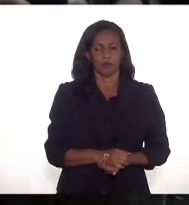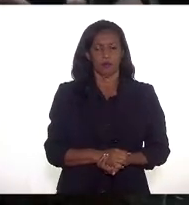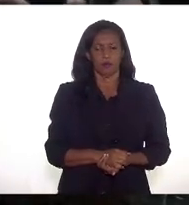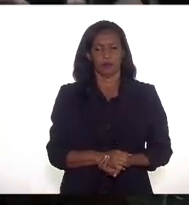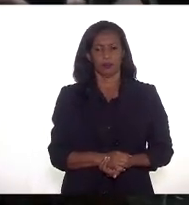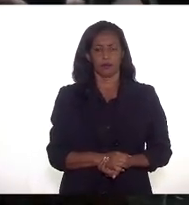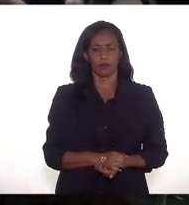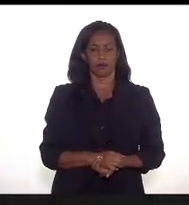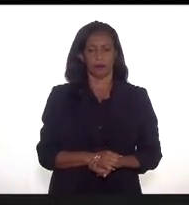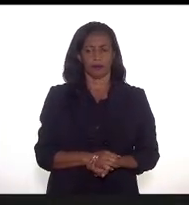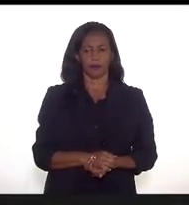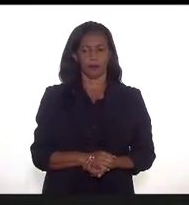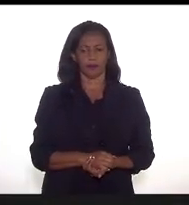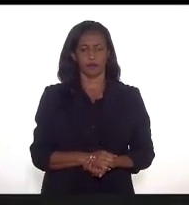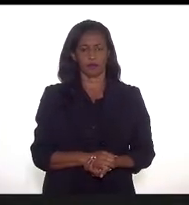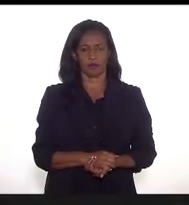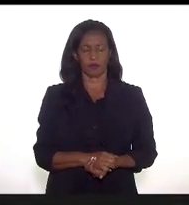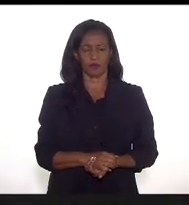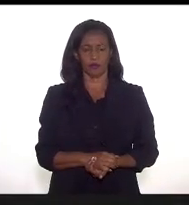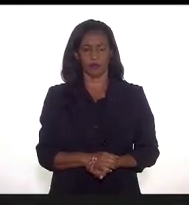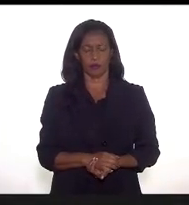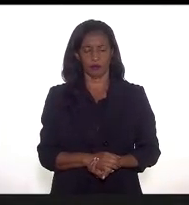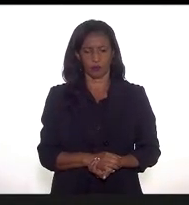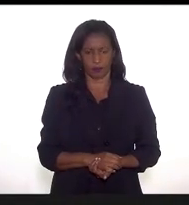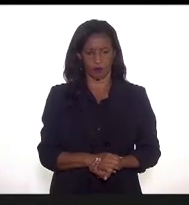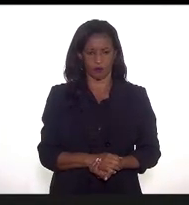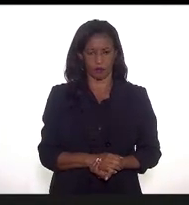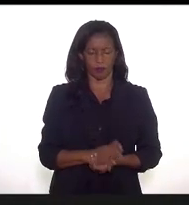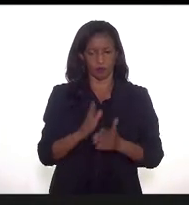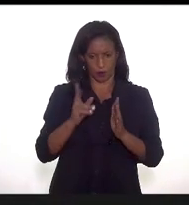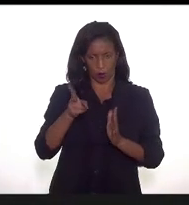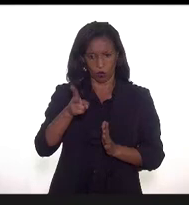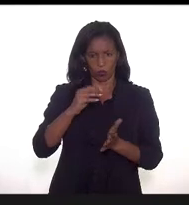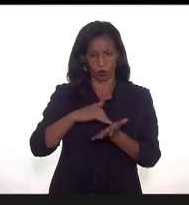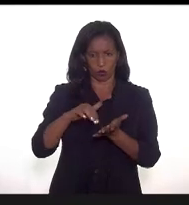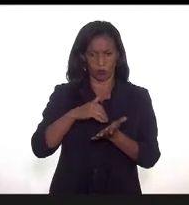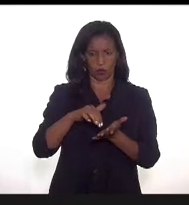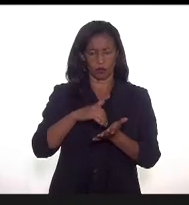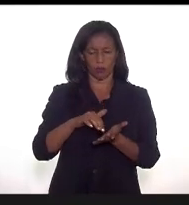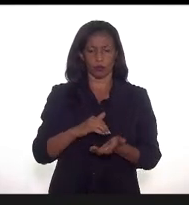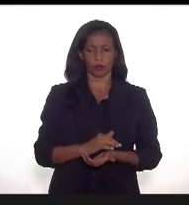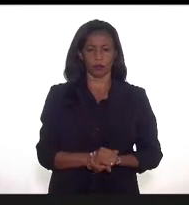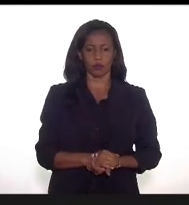áudio aberto? Fala, secretário.